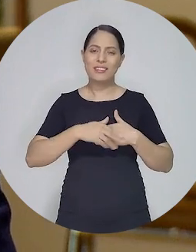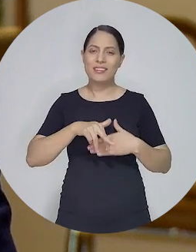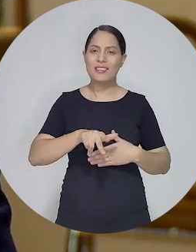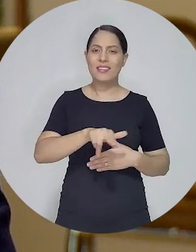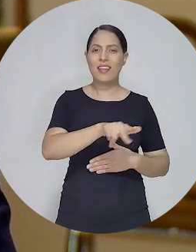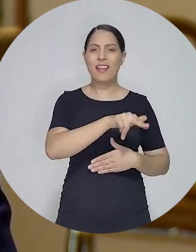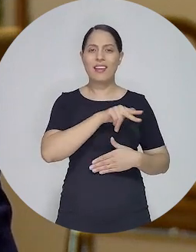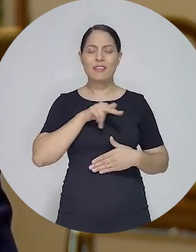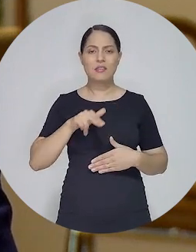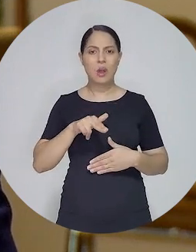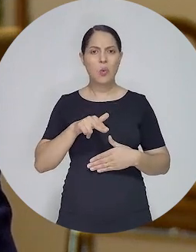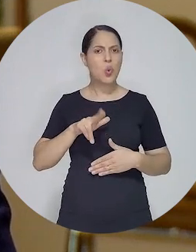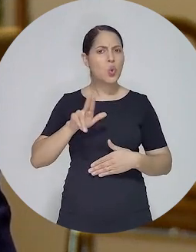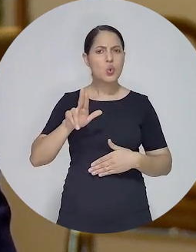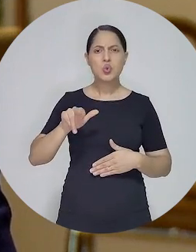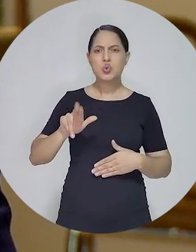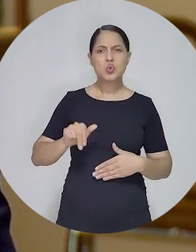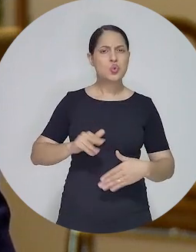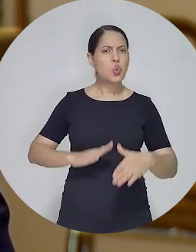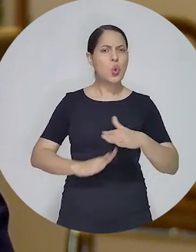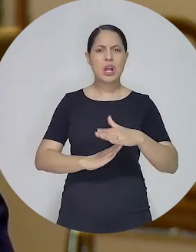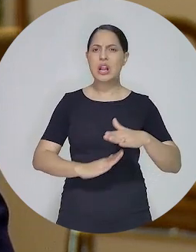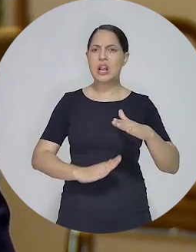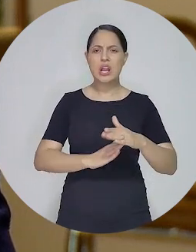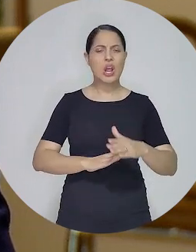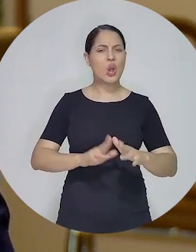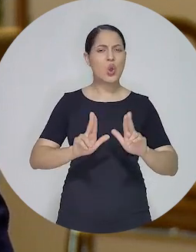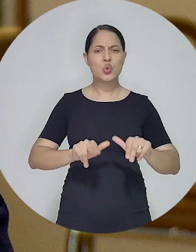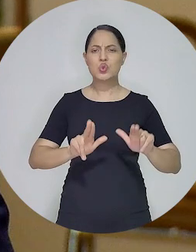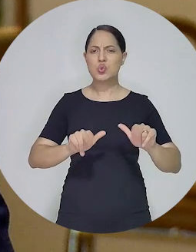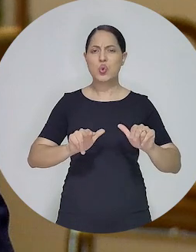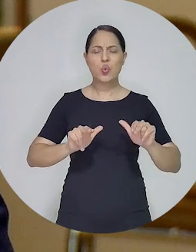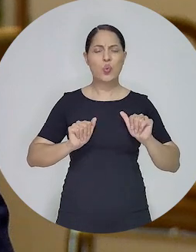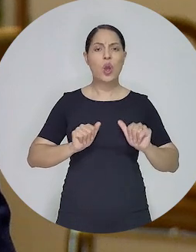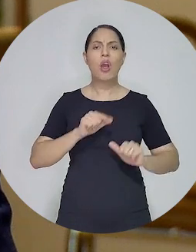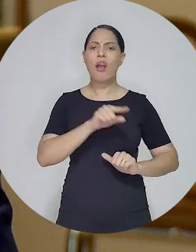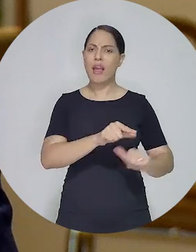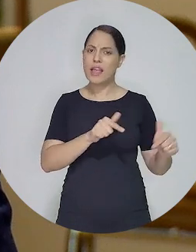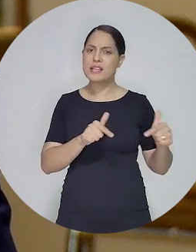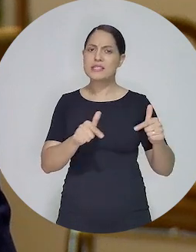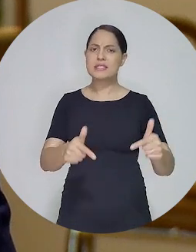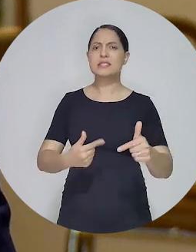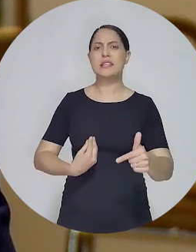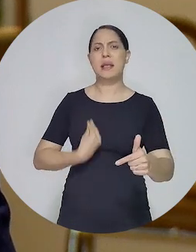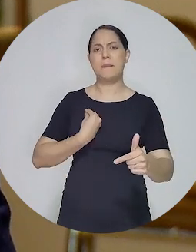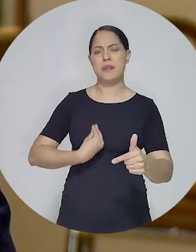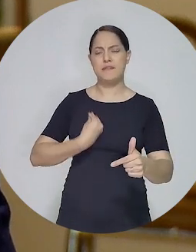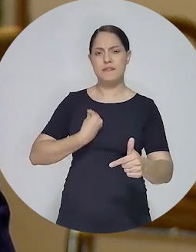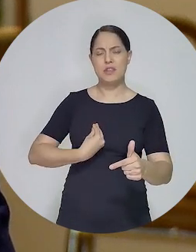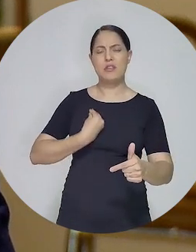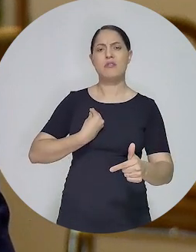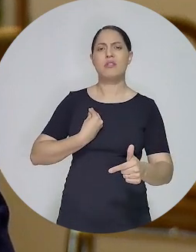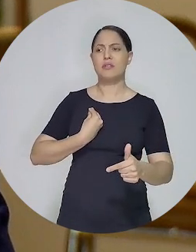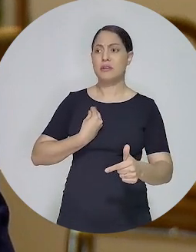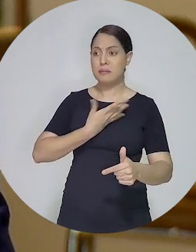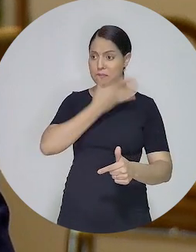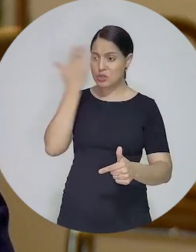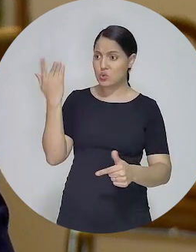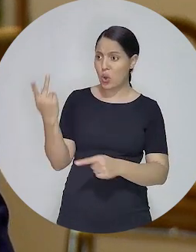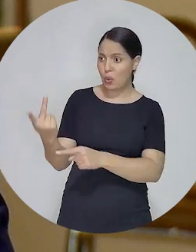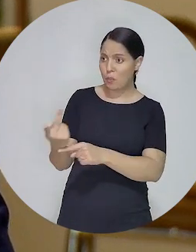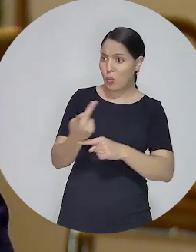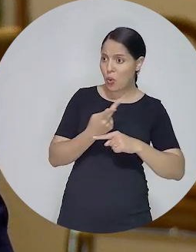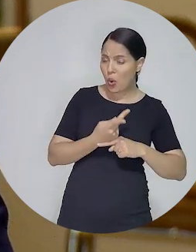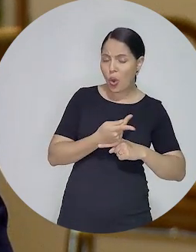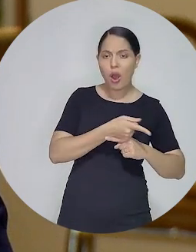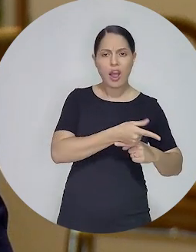se limitou a ajudar quem quer que seja em nenhum momento da vida em que foi procurado para